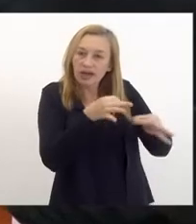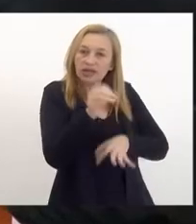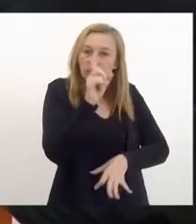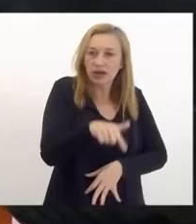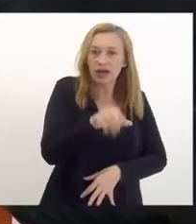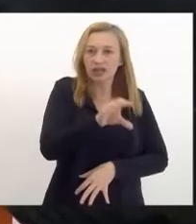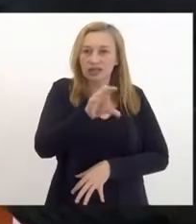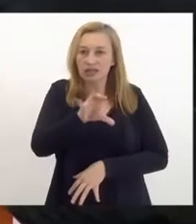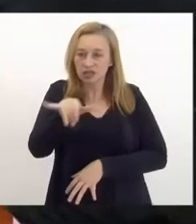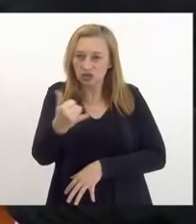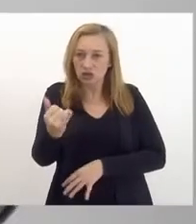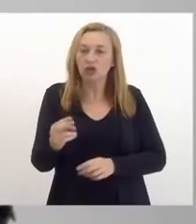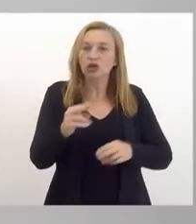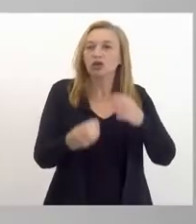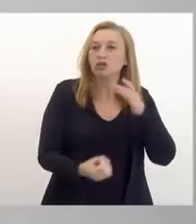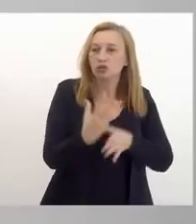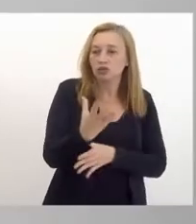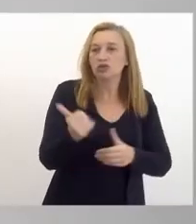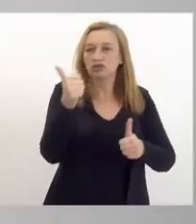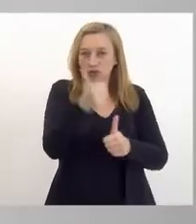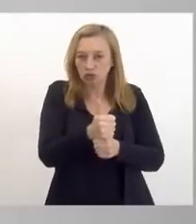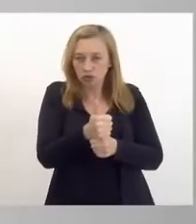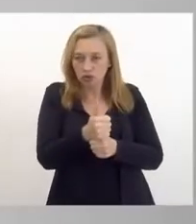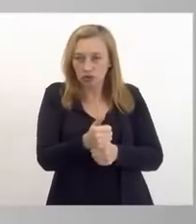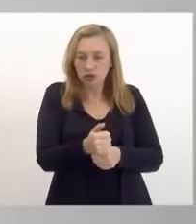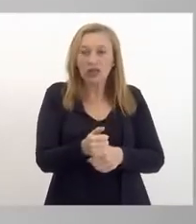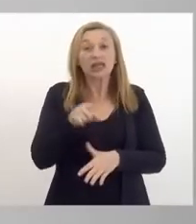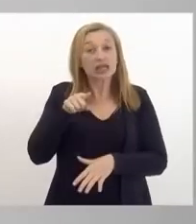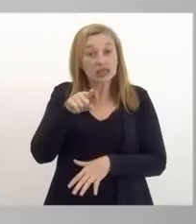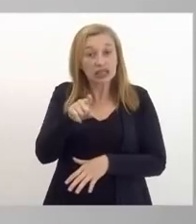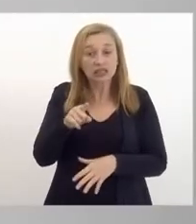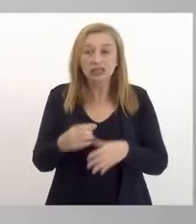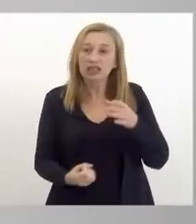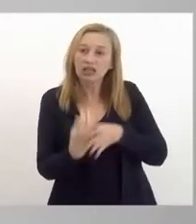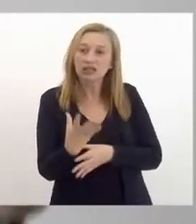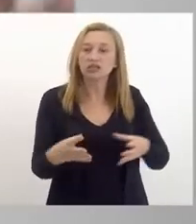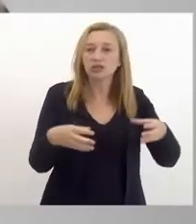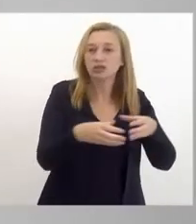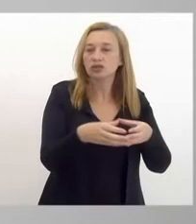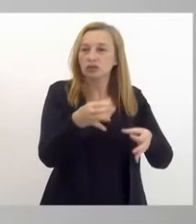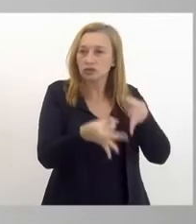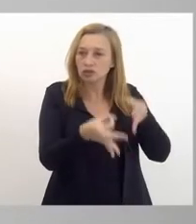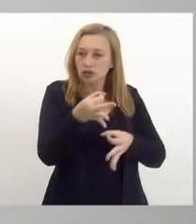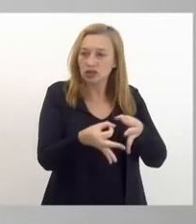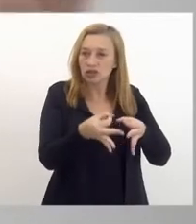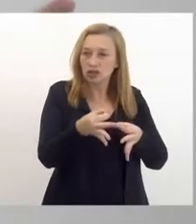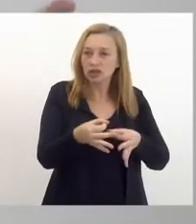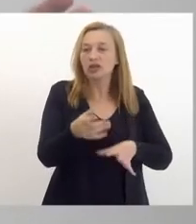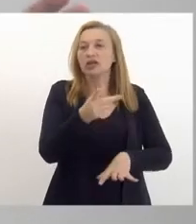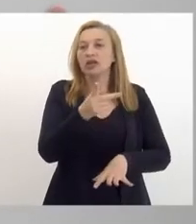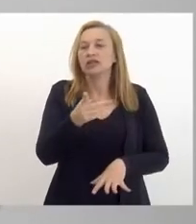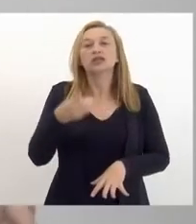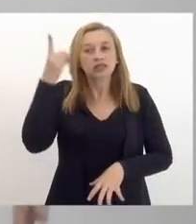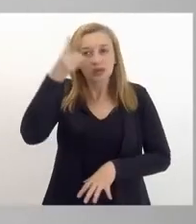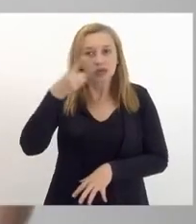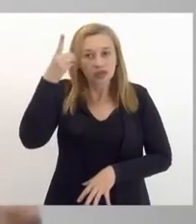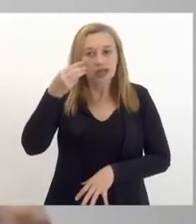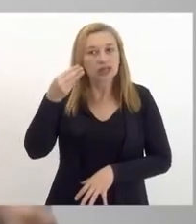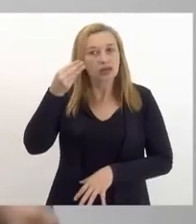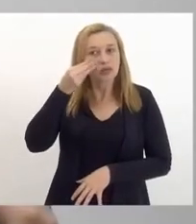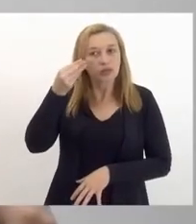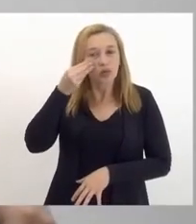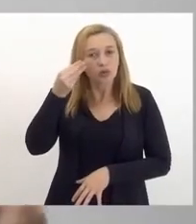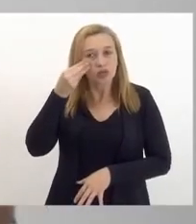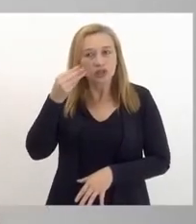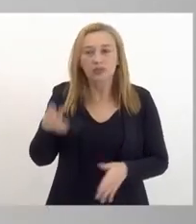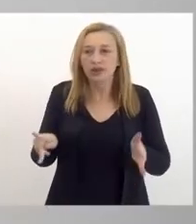questão da construção do substitutivo. E nessa construção será presidida pela deputada Mônica Francisco, que é membro da